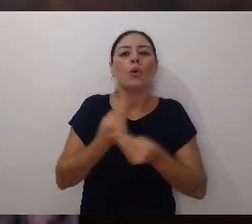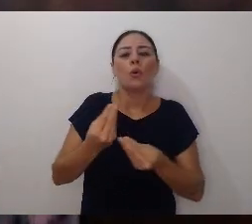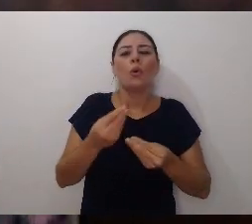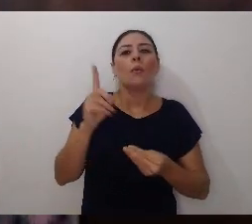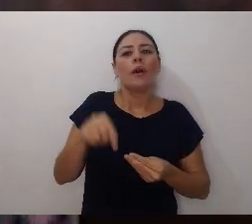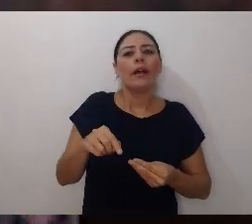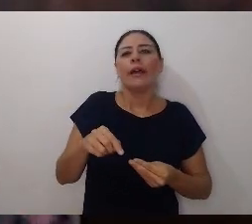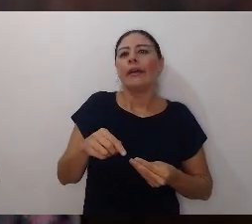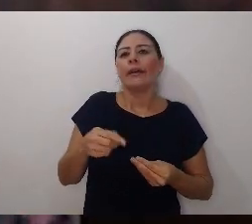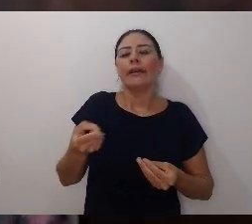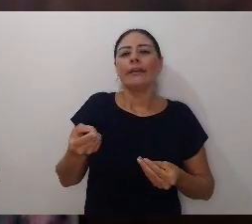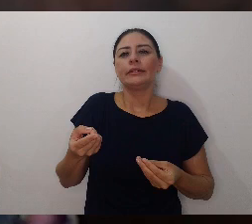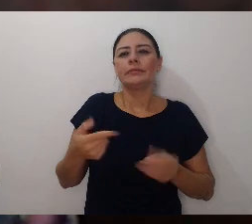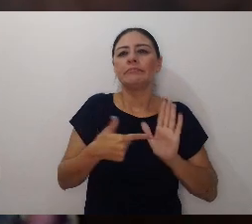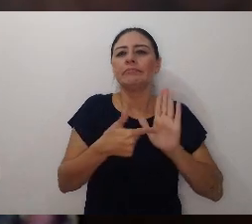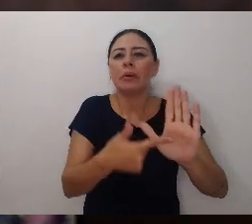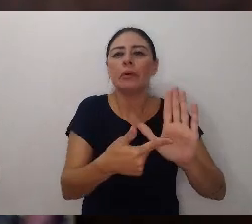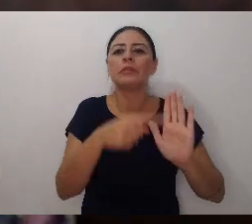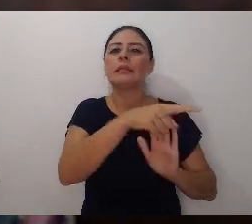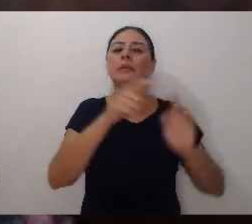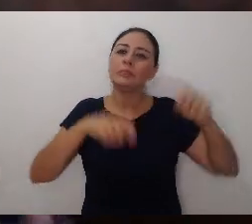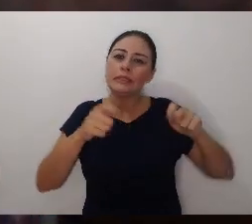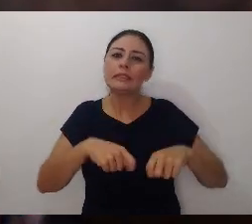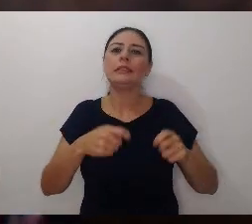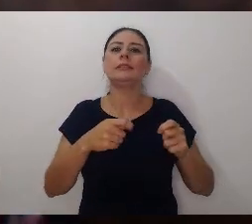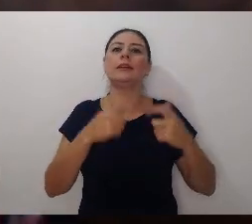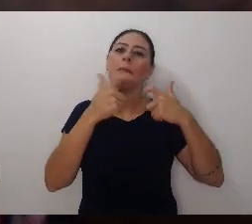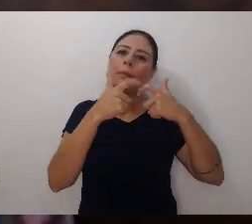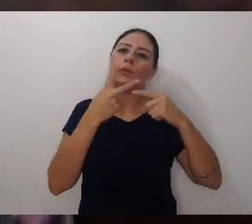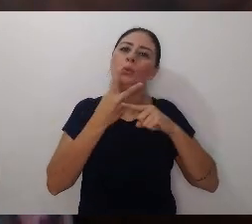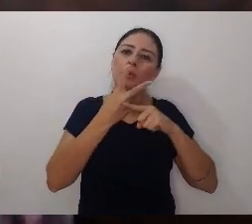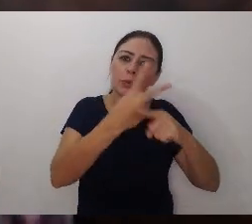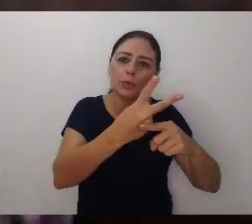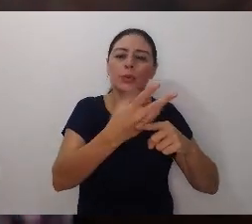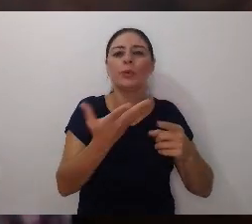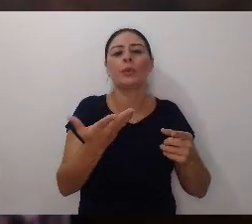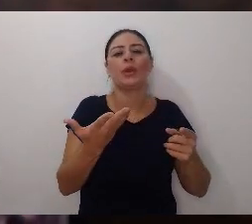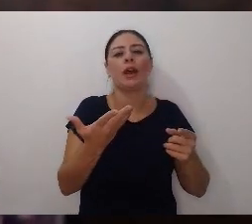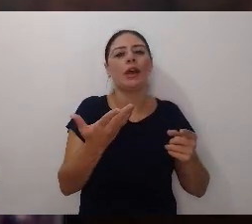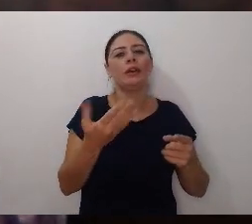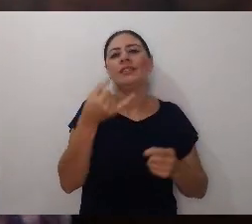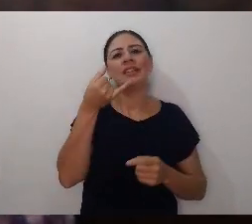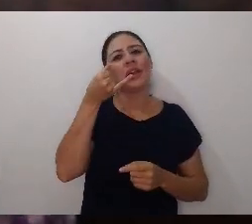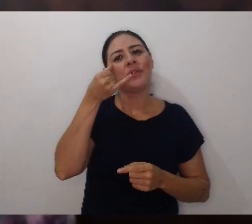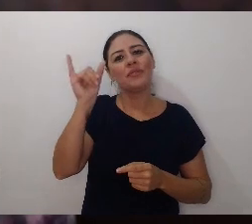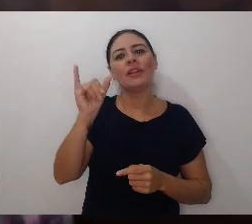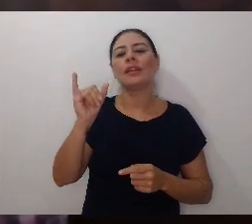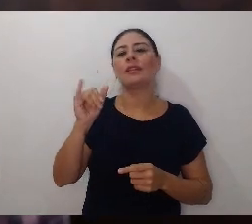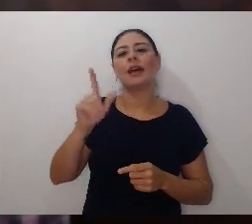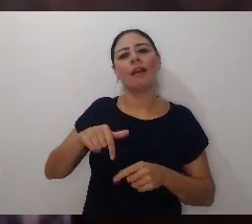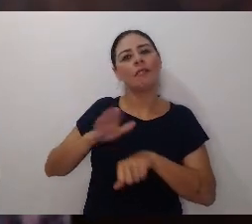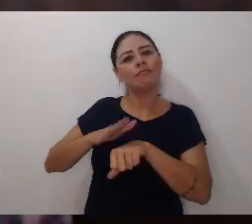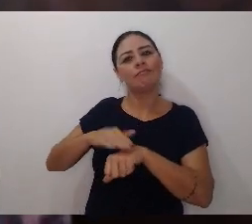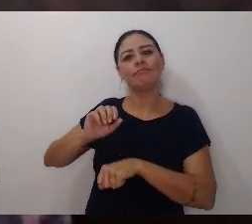uma resistência maior, né? Cuidar com a alimentação, cuidar com o sono, mas assim, que sinais